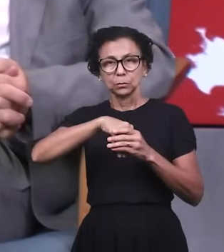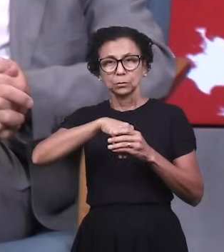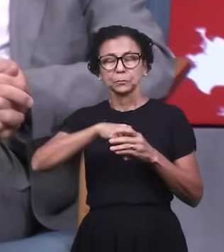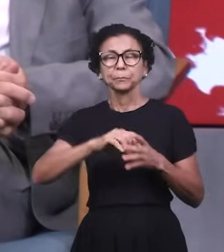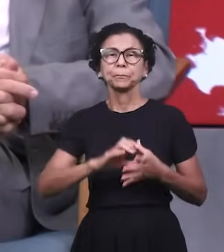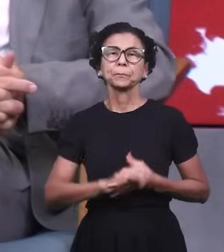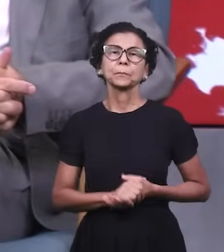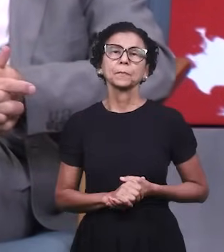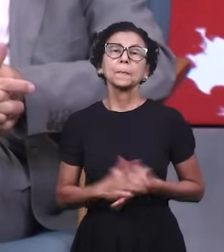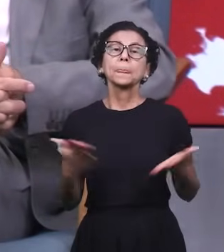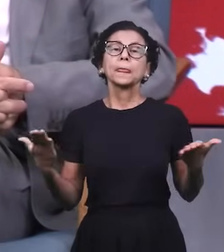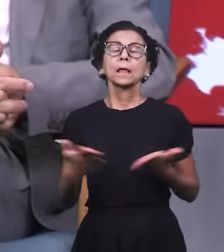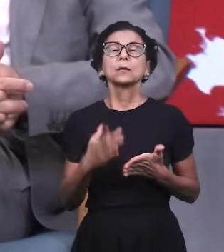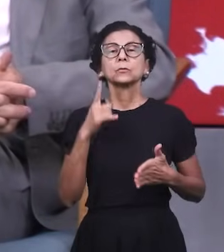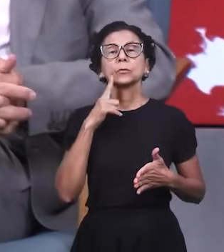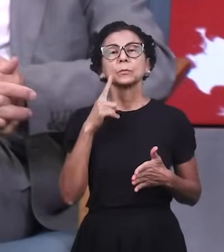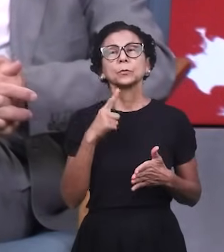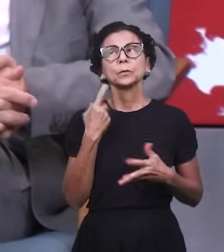Senhor Jesus fez